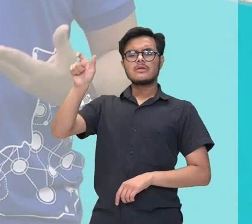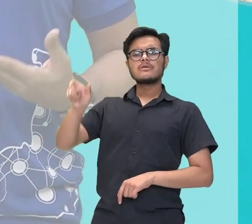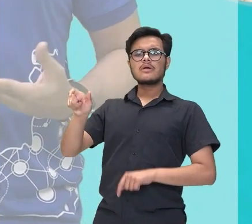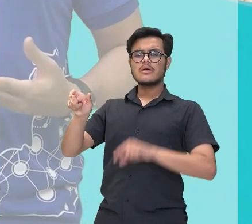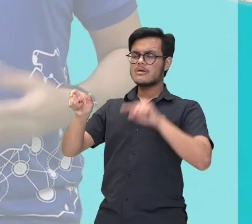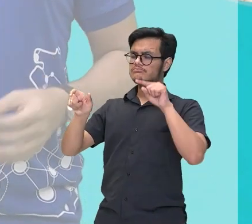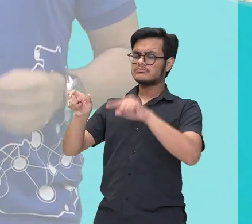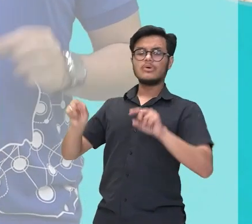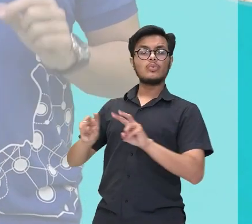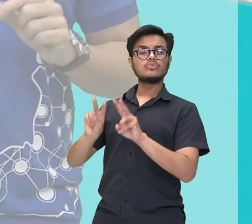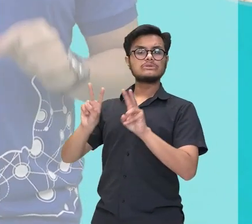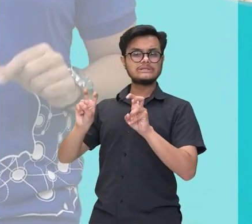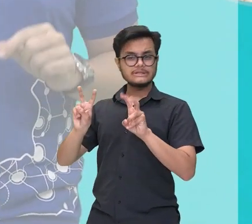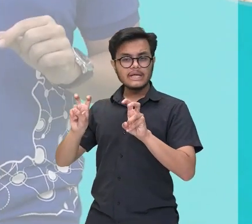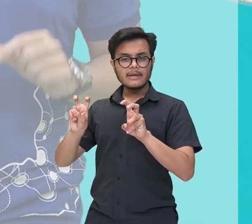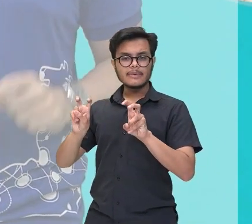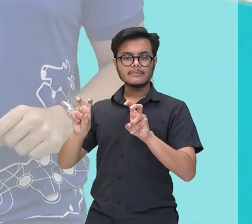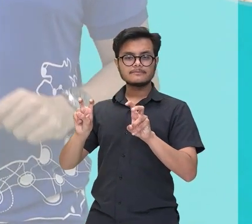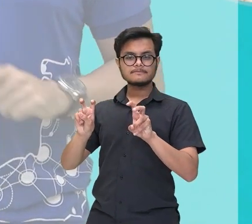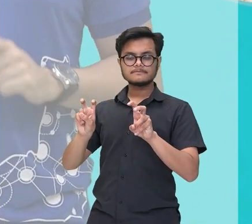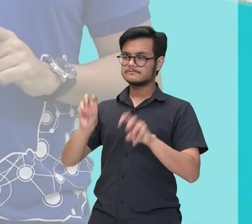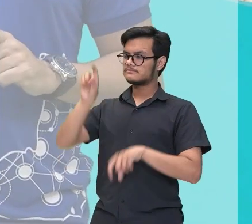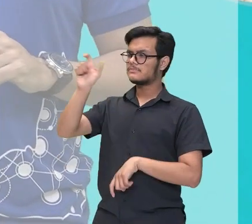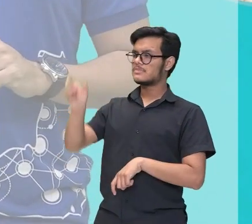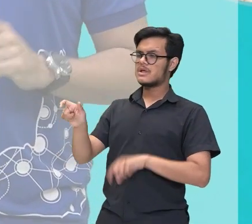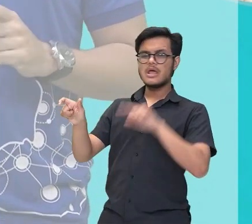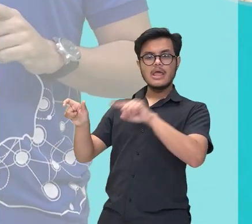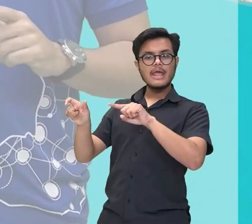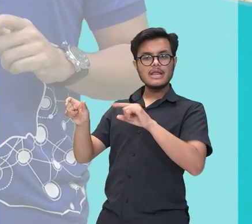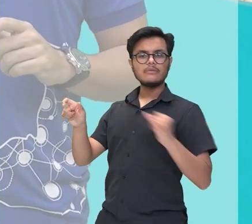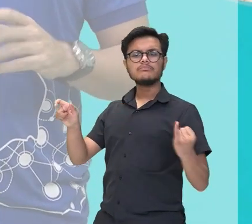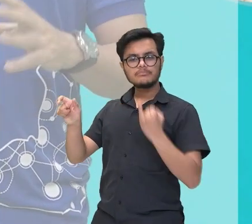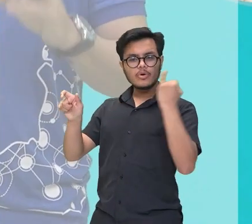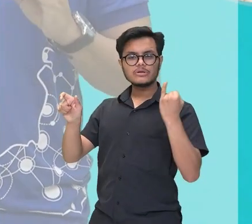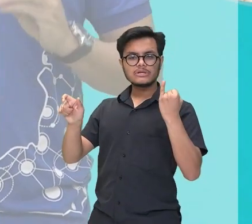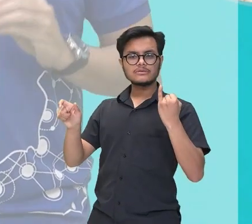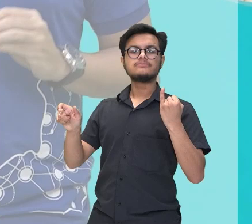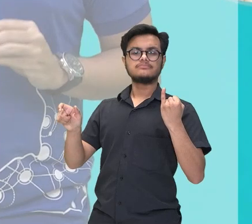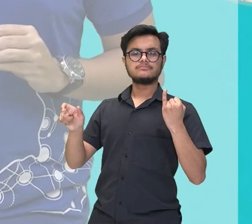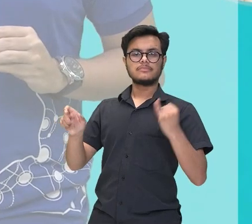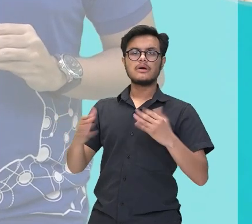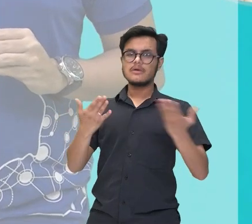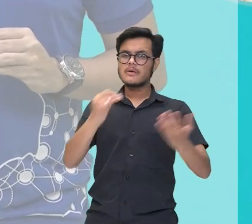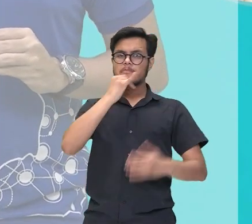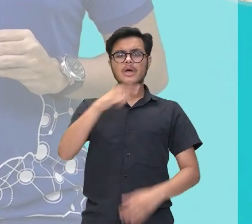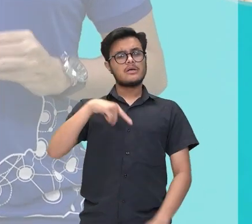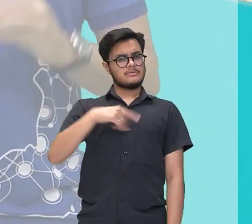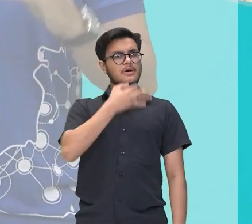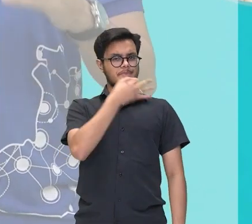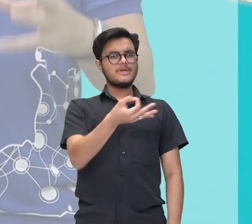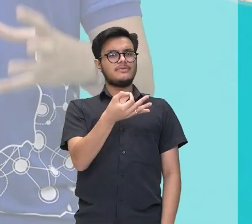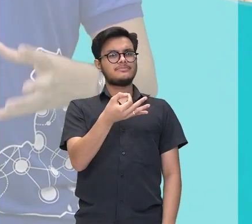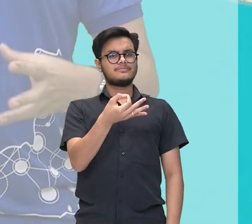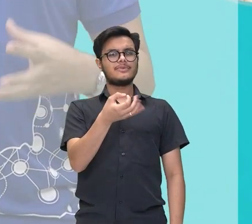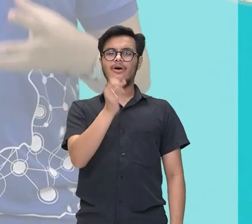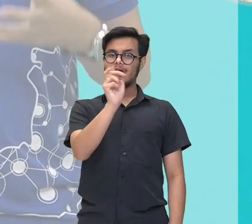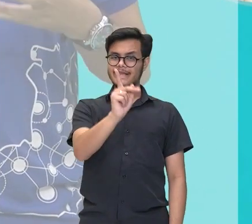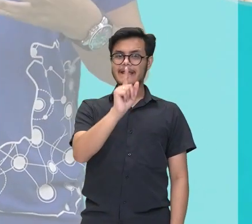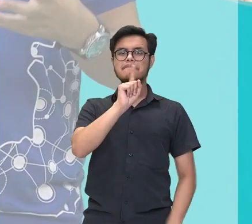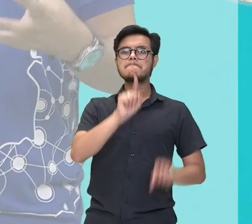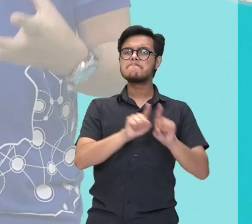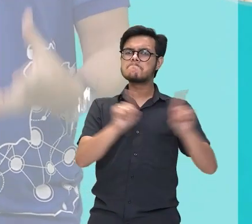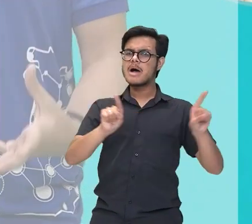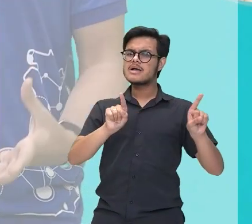determinado assunto para justificar uma opinião. Você trouxe uma opinião, certo? E aí você